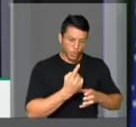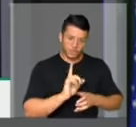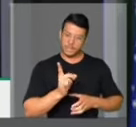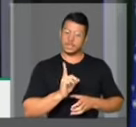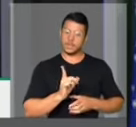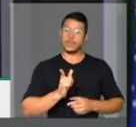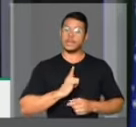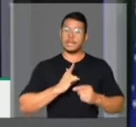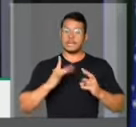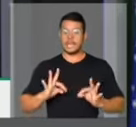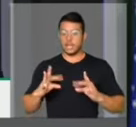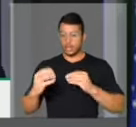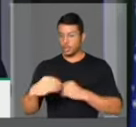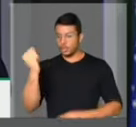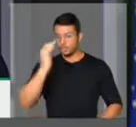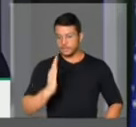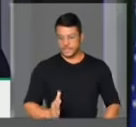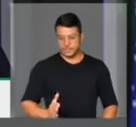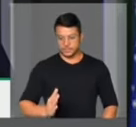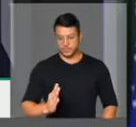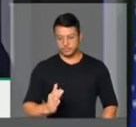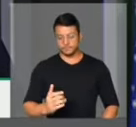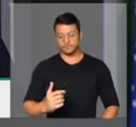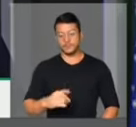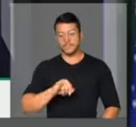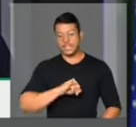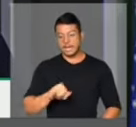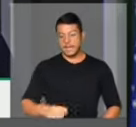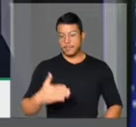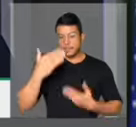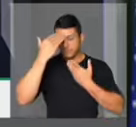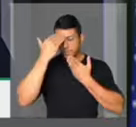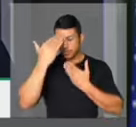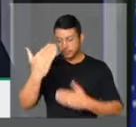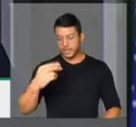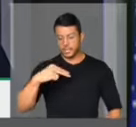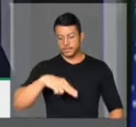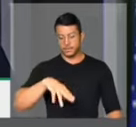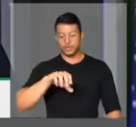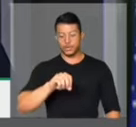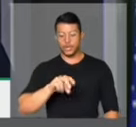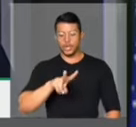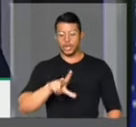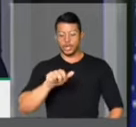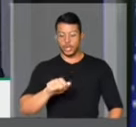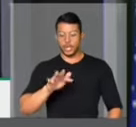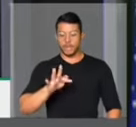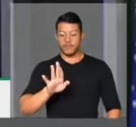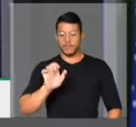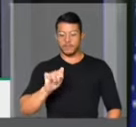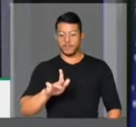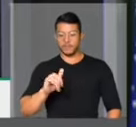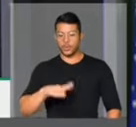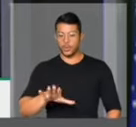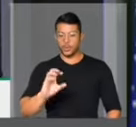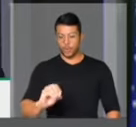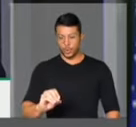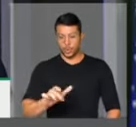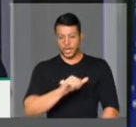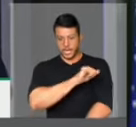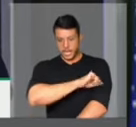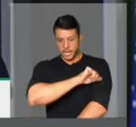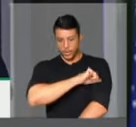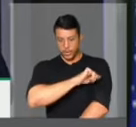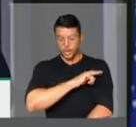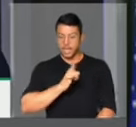que legislar para todos os brasileiros. Quero agradecer aqui a cidade de Nova Friburgo, cidade que tive 17%, uma